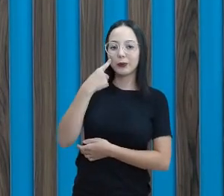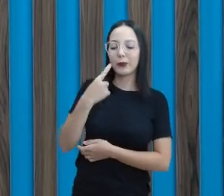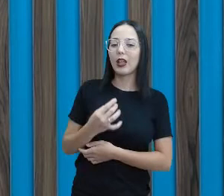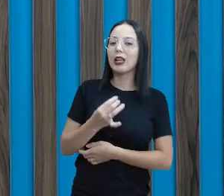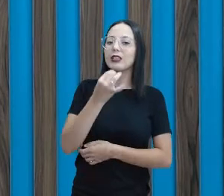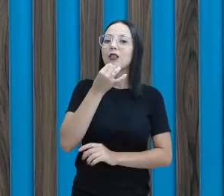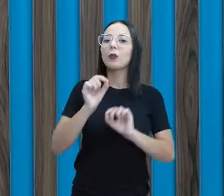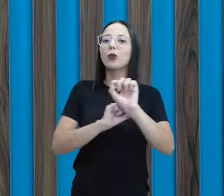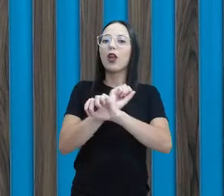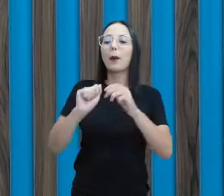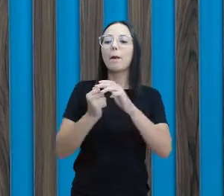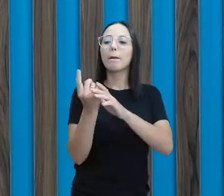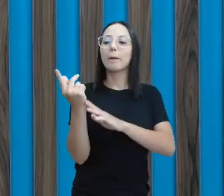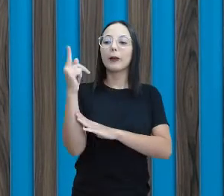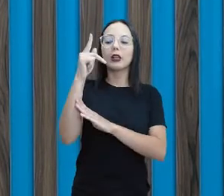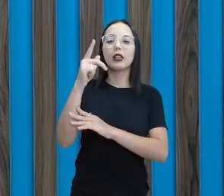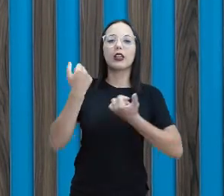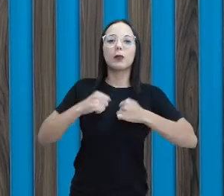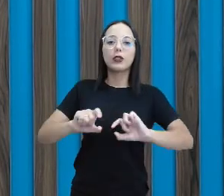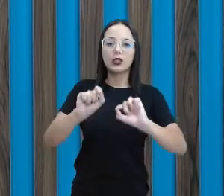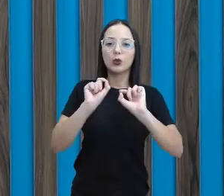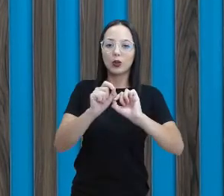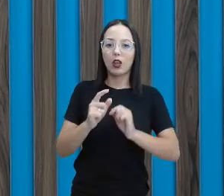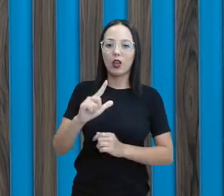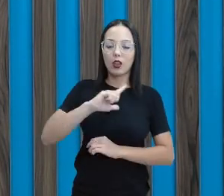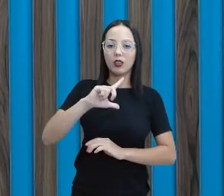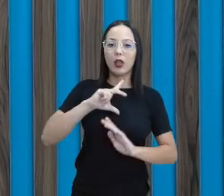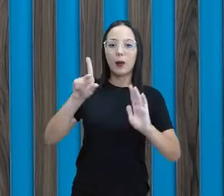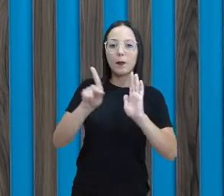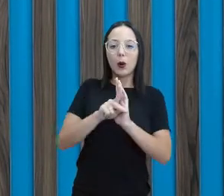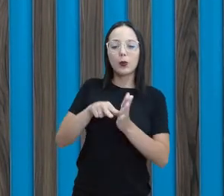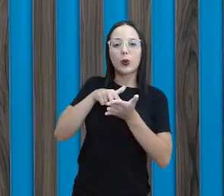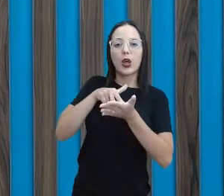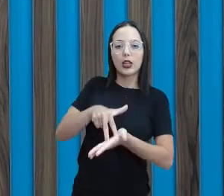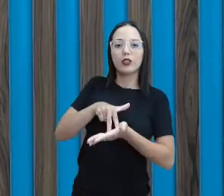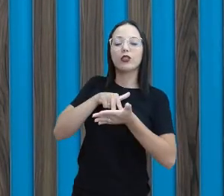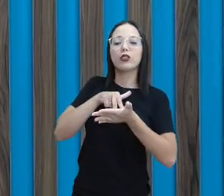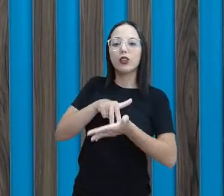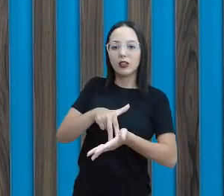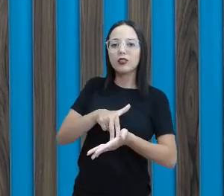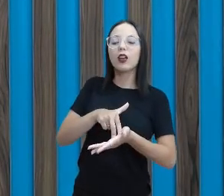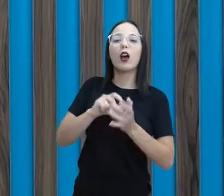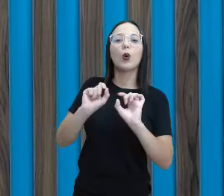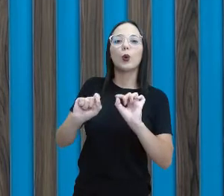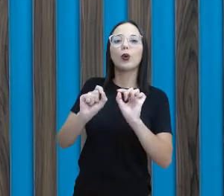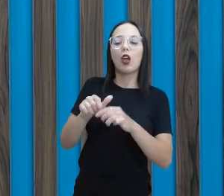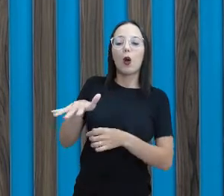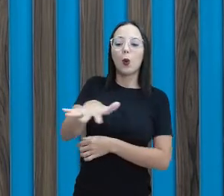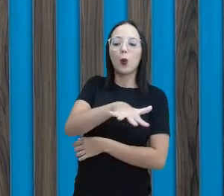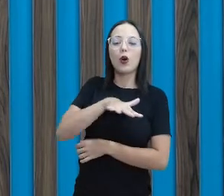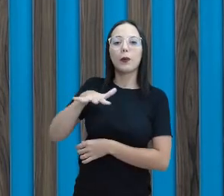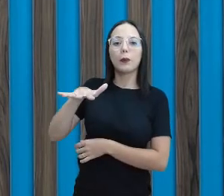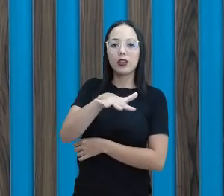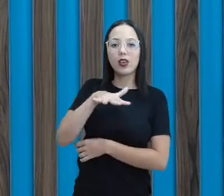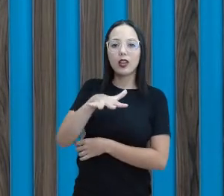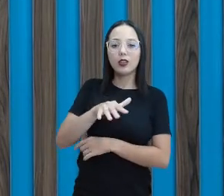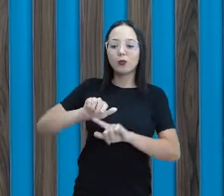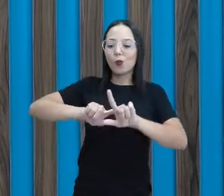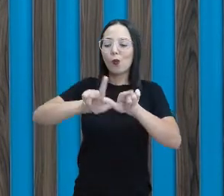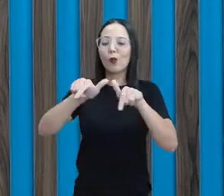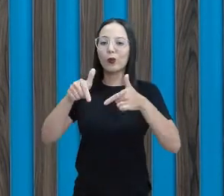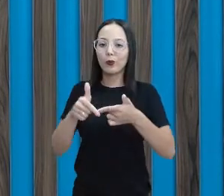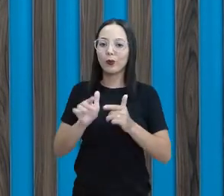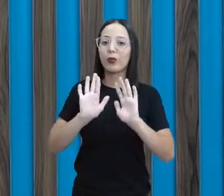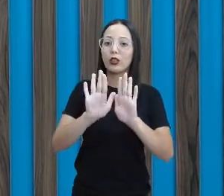exemplo da planta que ela precisa ter uma resistência a um ambiente seco.